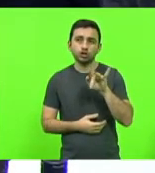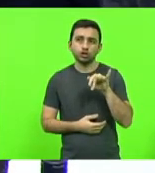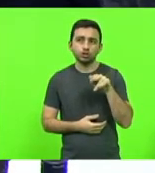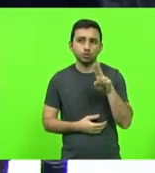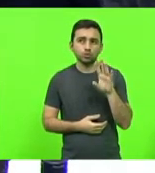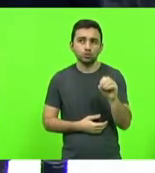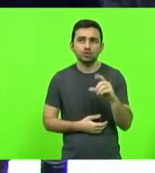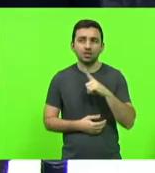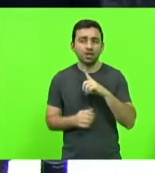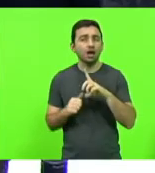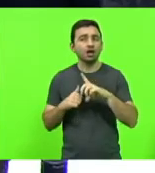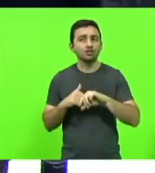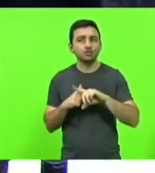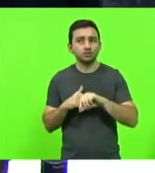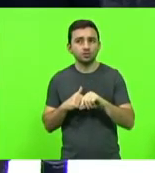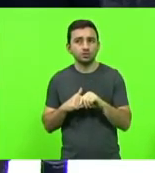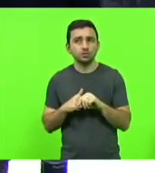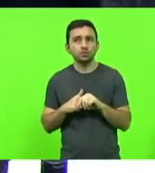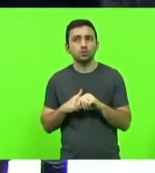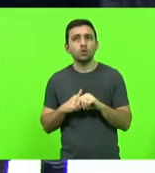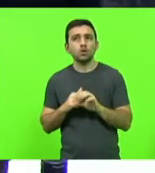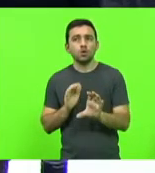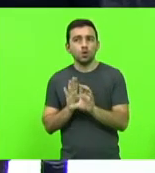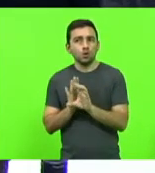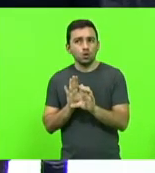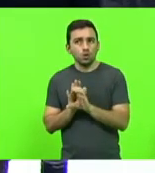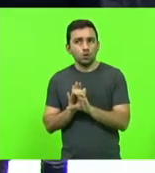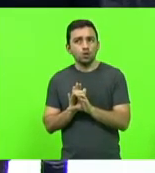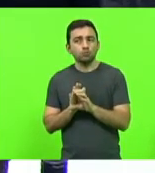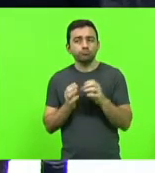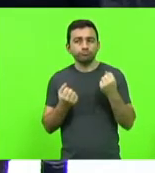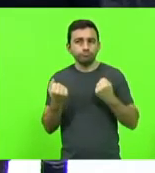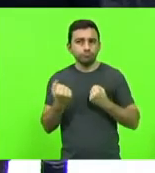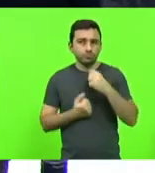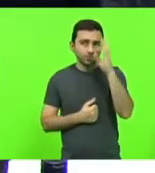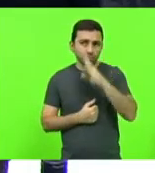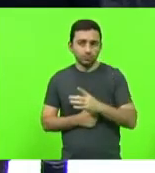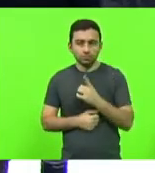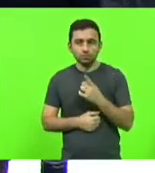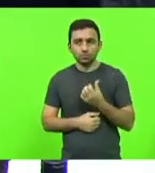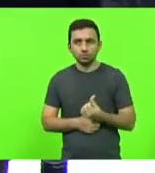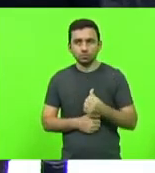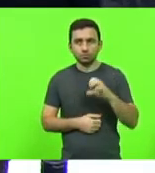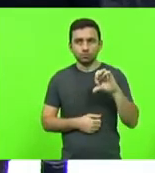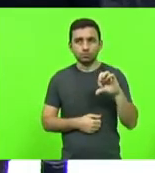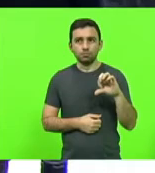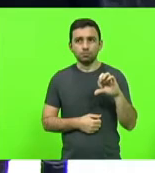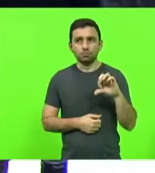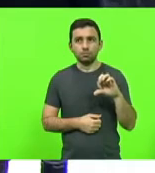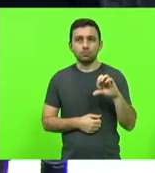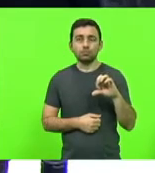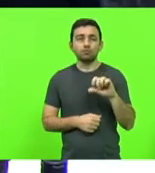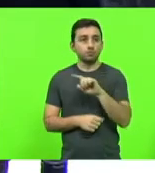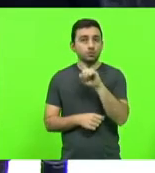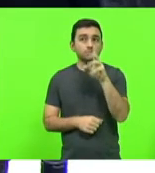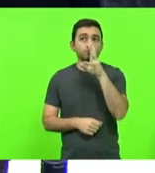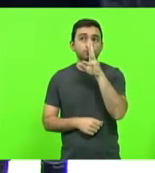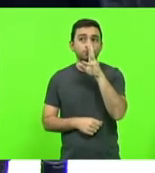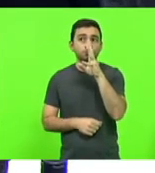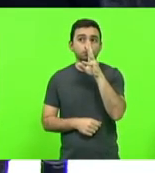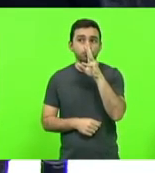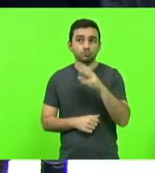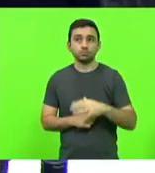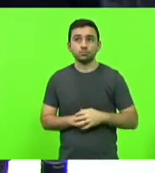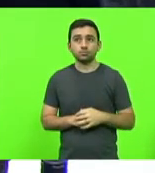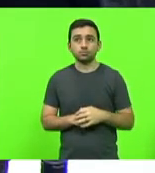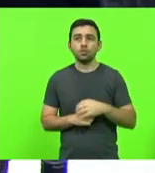um artigo no Código de Trânsito Brasileiro, 169. Pasmem, o menino